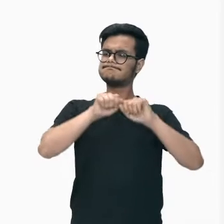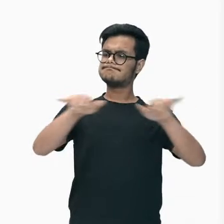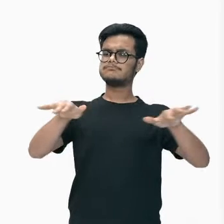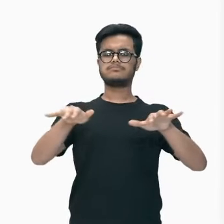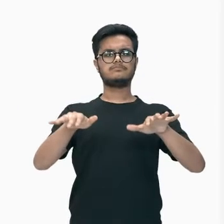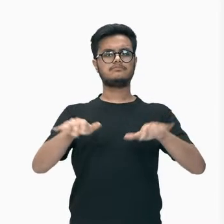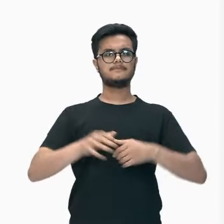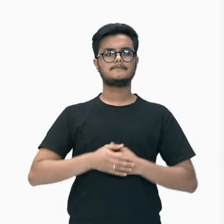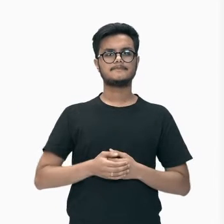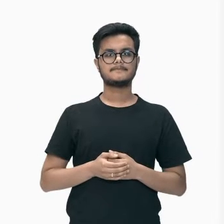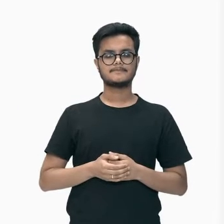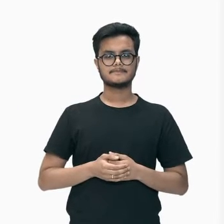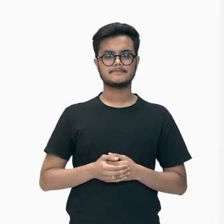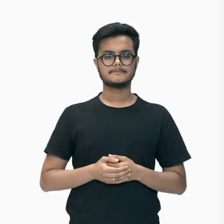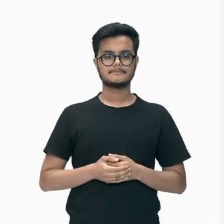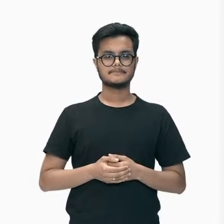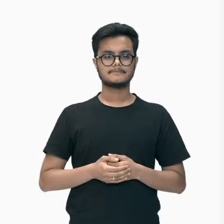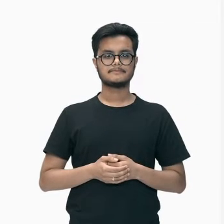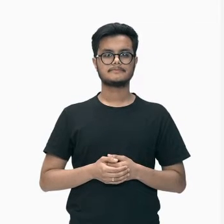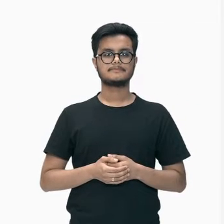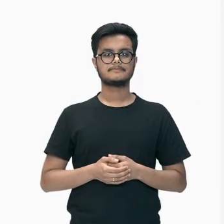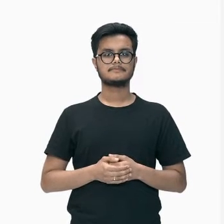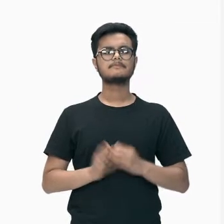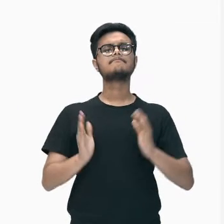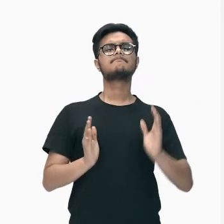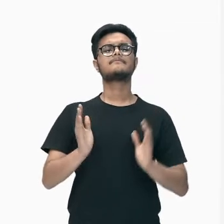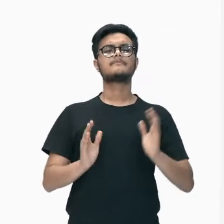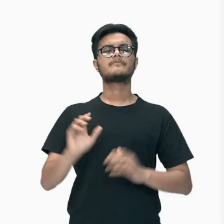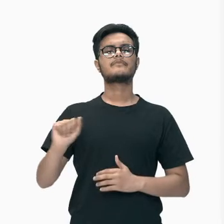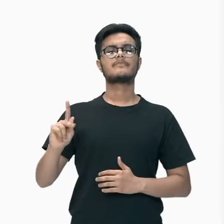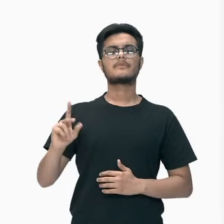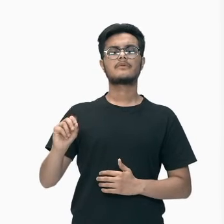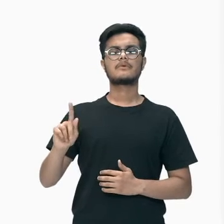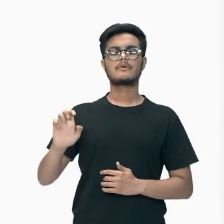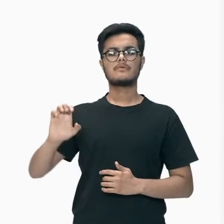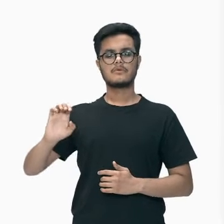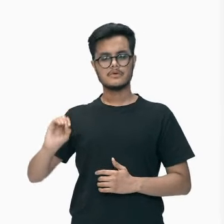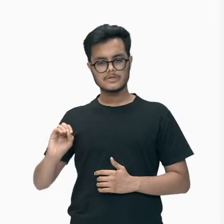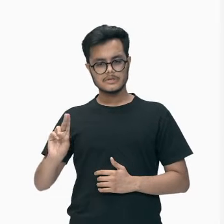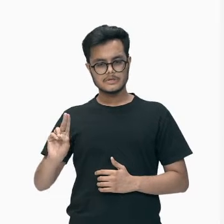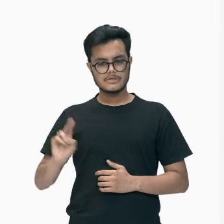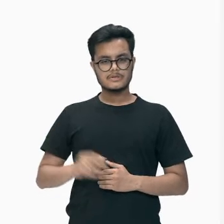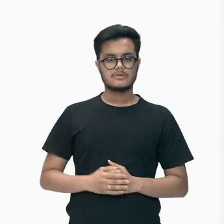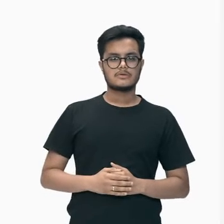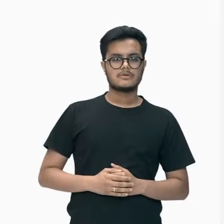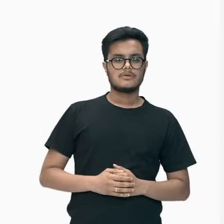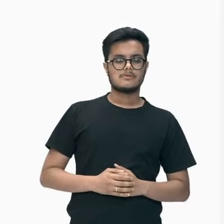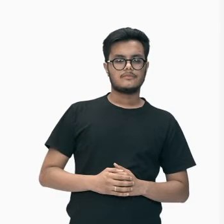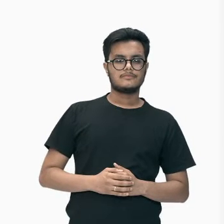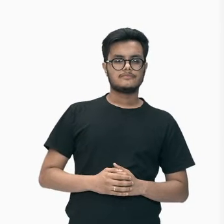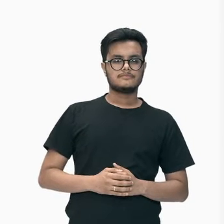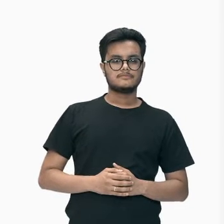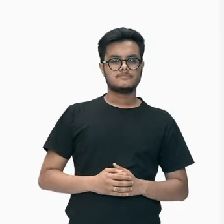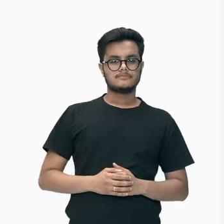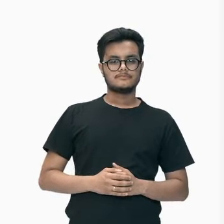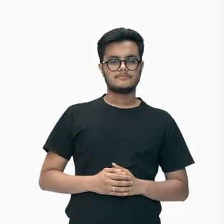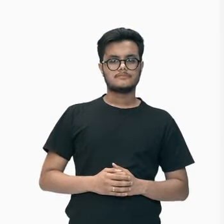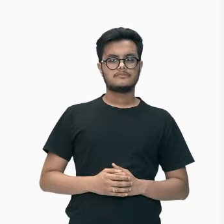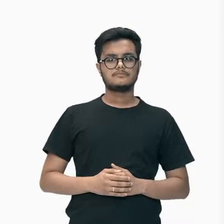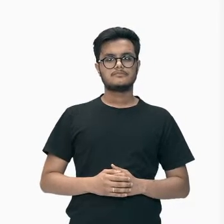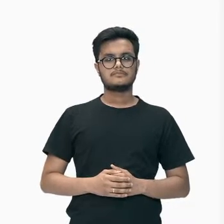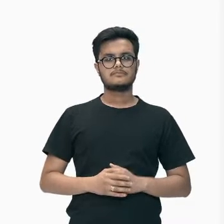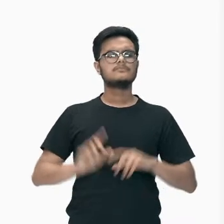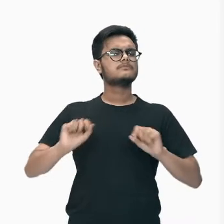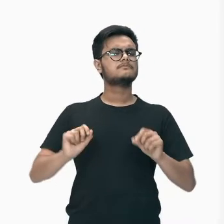Isso. Depois nós temos um segundo momento, que é o momento chamado do apogeu. O que é